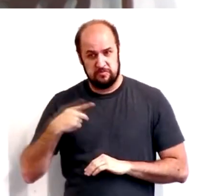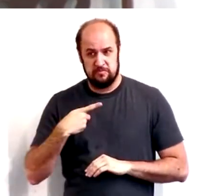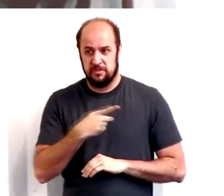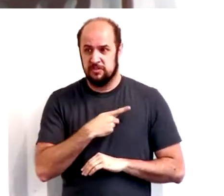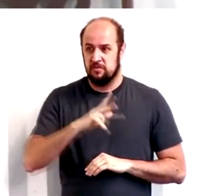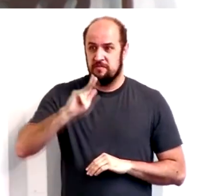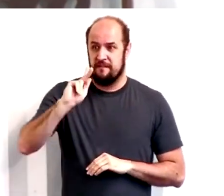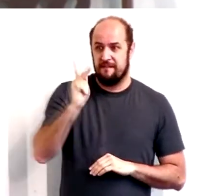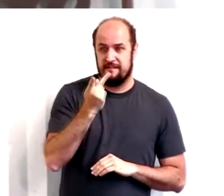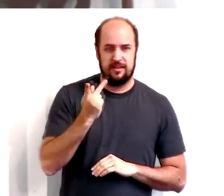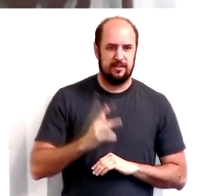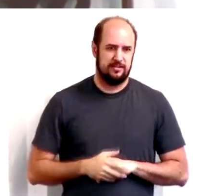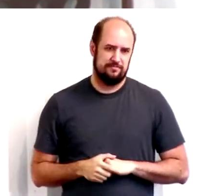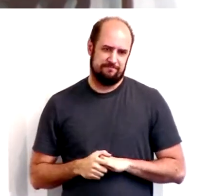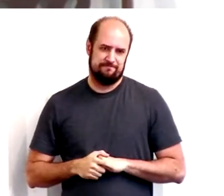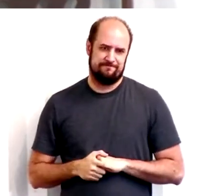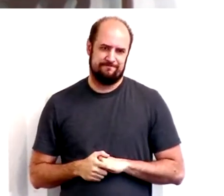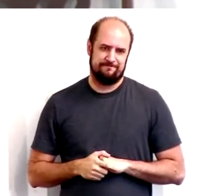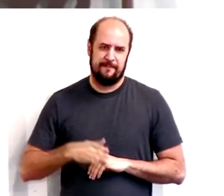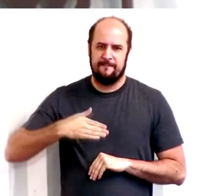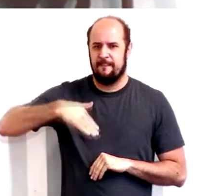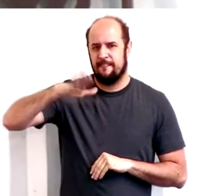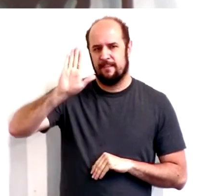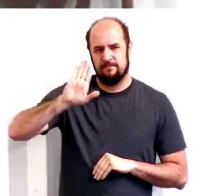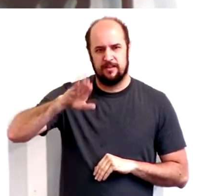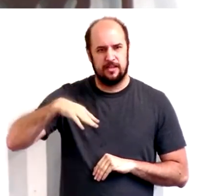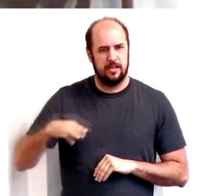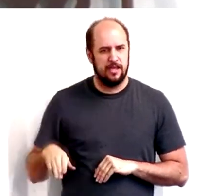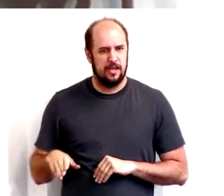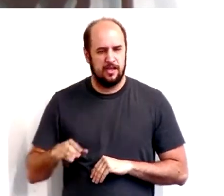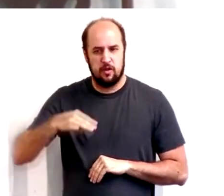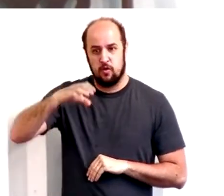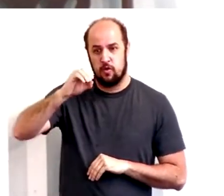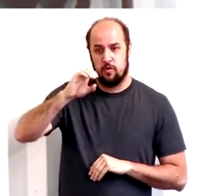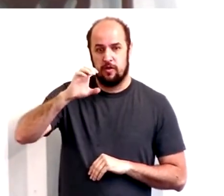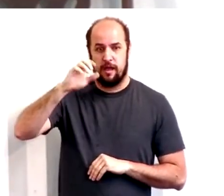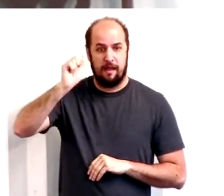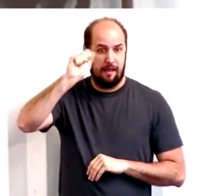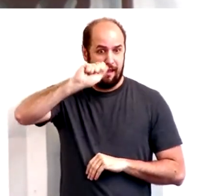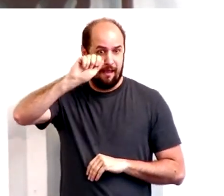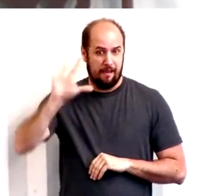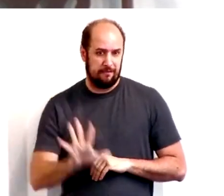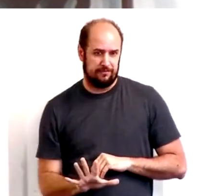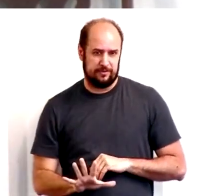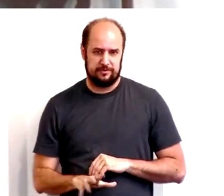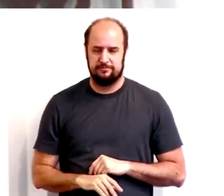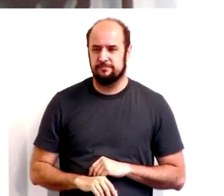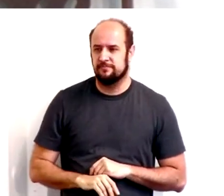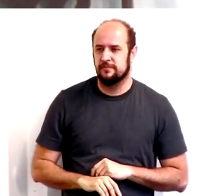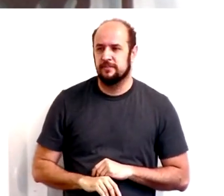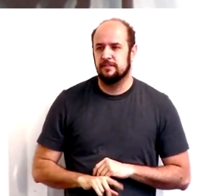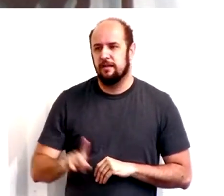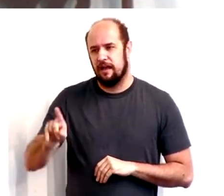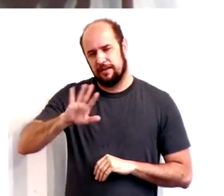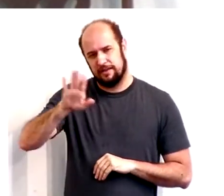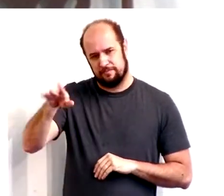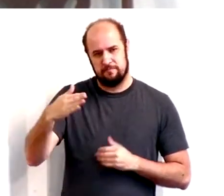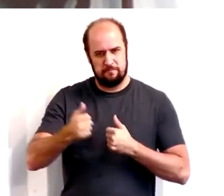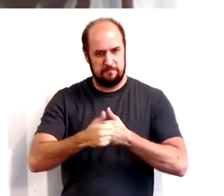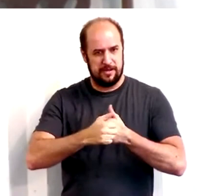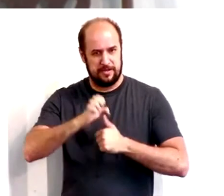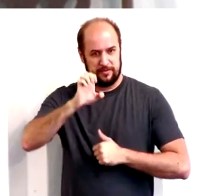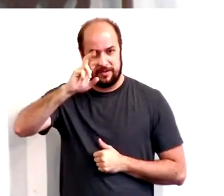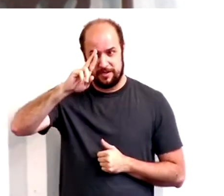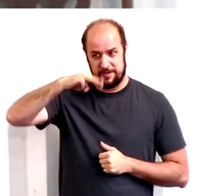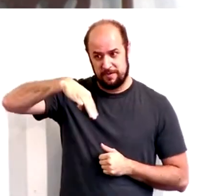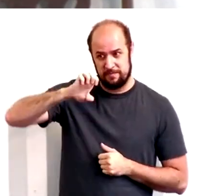Henrique, que vai para Moçambique, muito mais distante. Ermelino Matarazzo aqui do lado, dá para visitar.